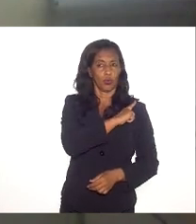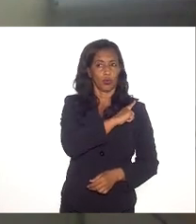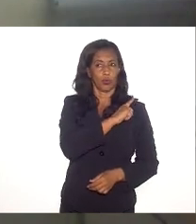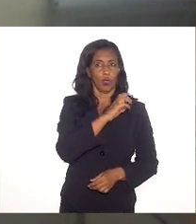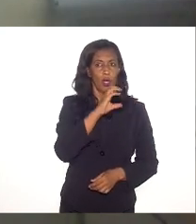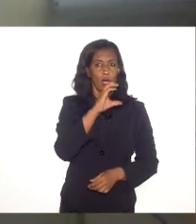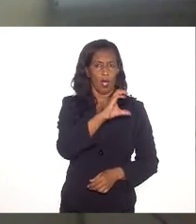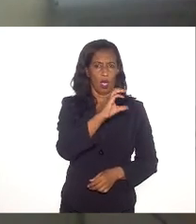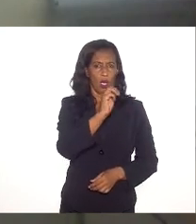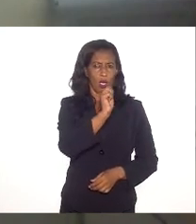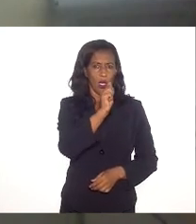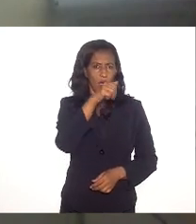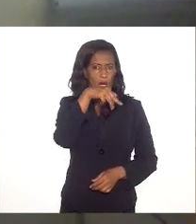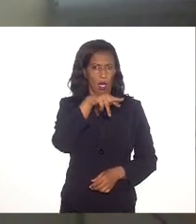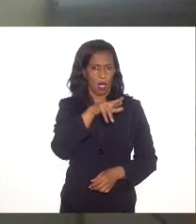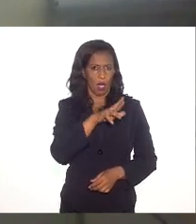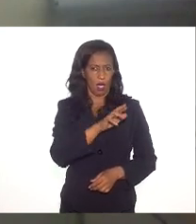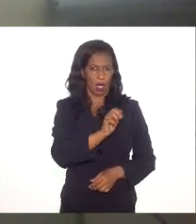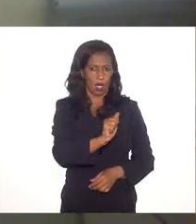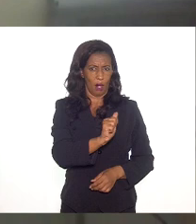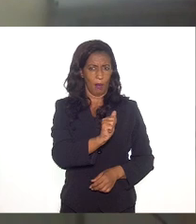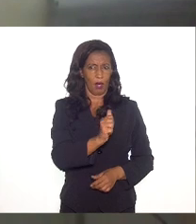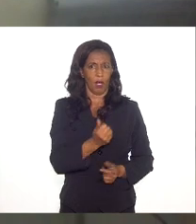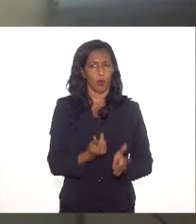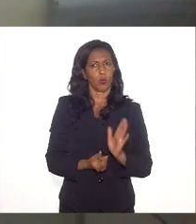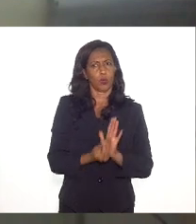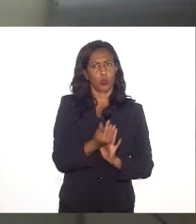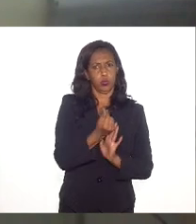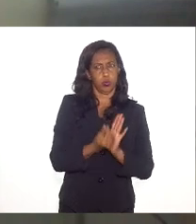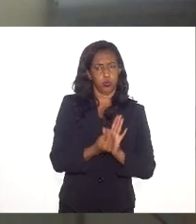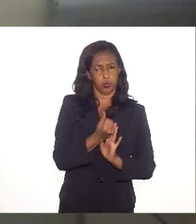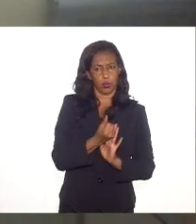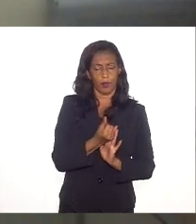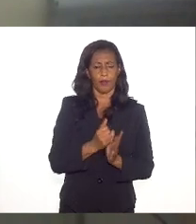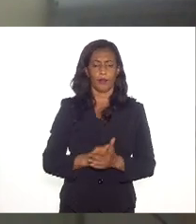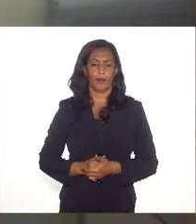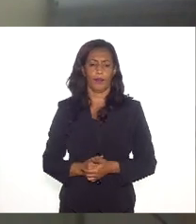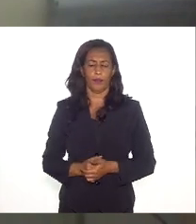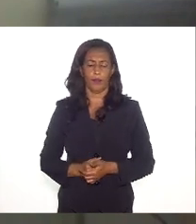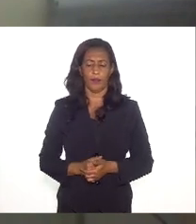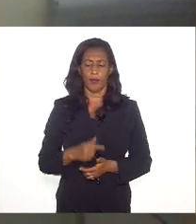de Compensação Tributária. E, nesta proposta, quer se mexer